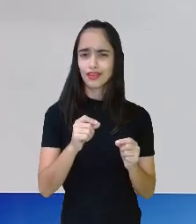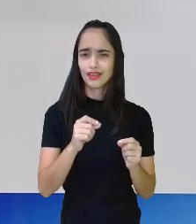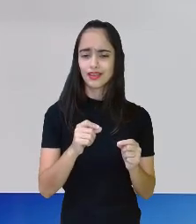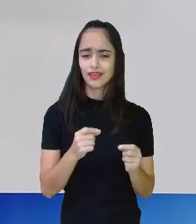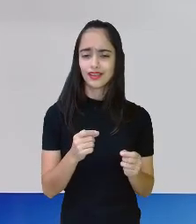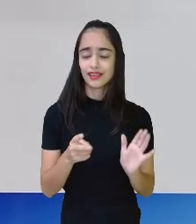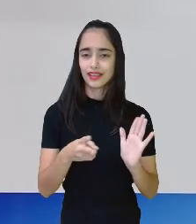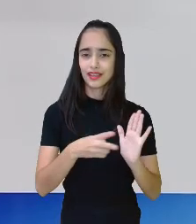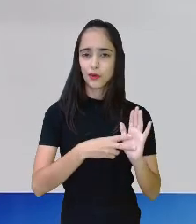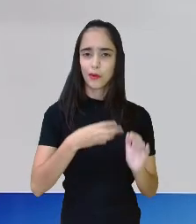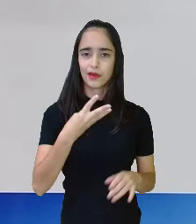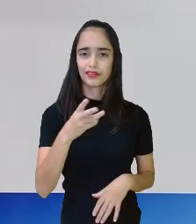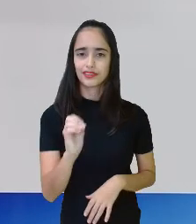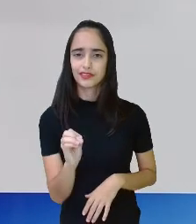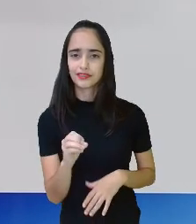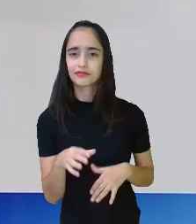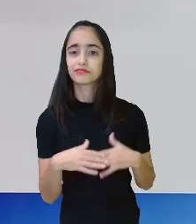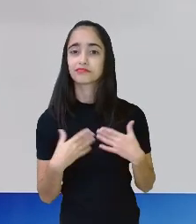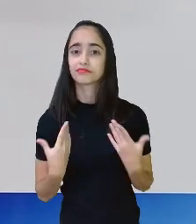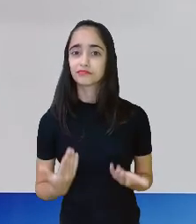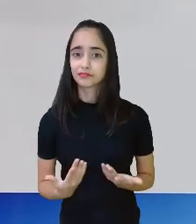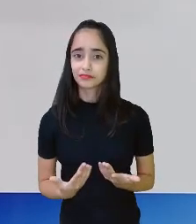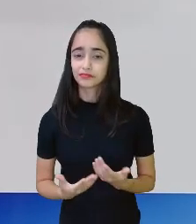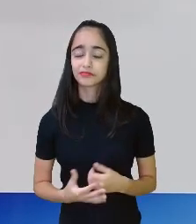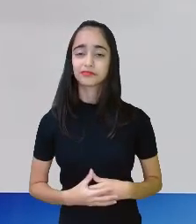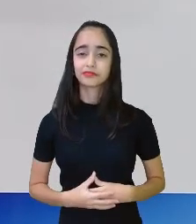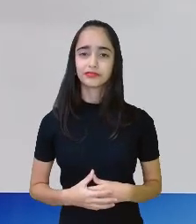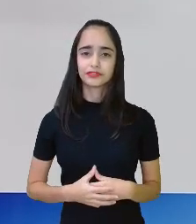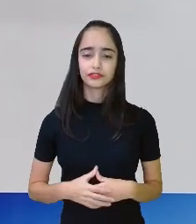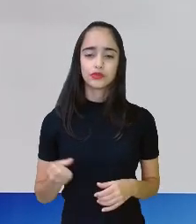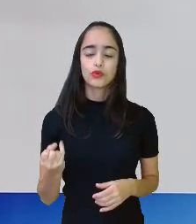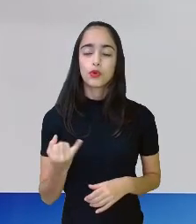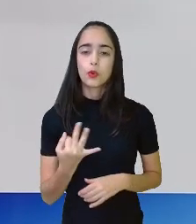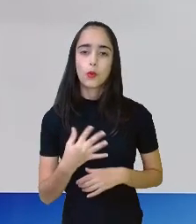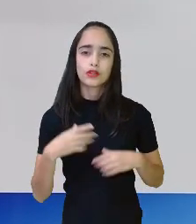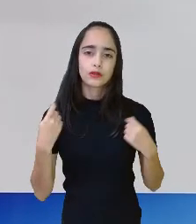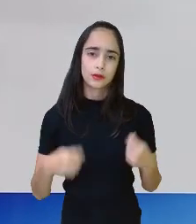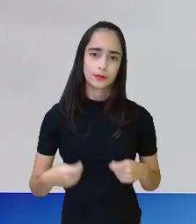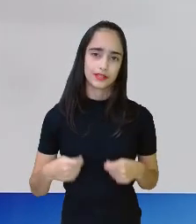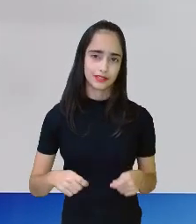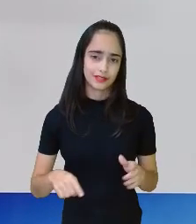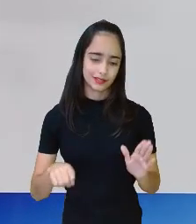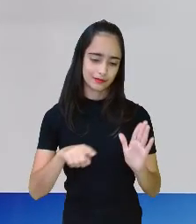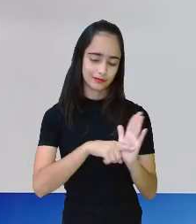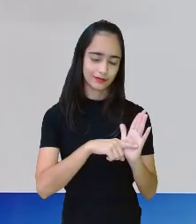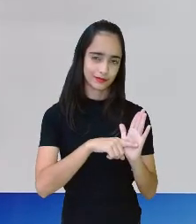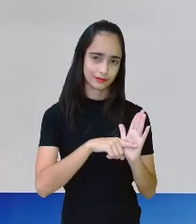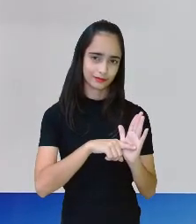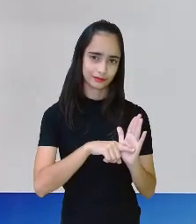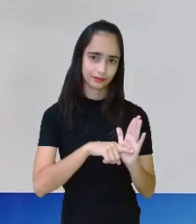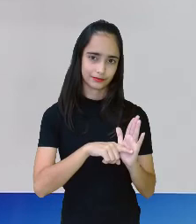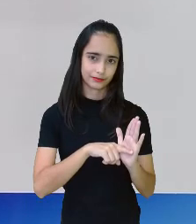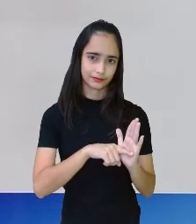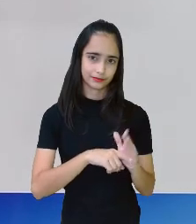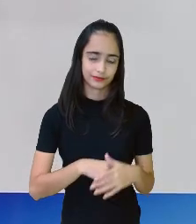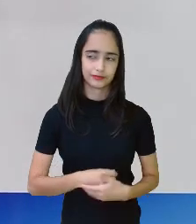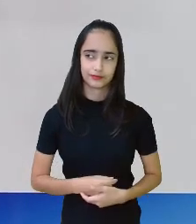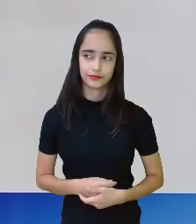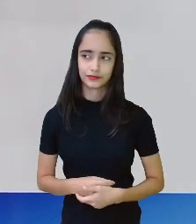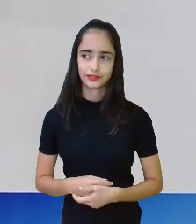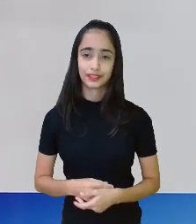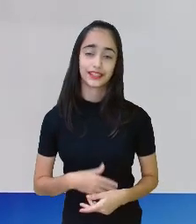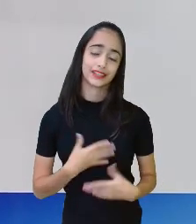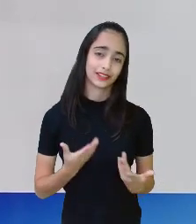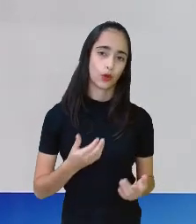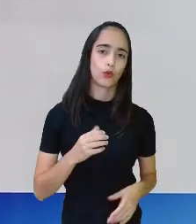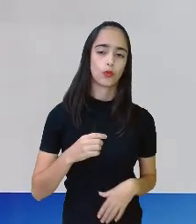40? Hein? Vou estar ali fazendo essa contagem de quanto em quanto, mas de forma decrescente, né? Então, de 10